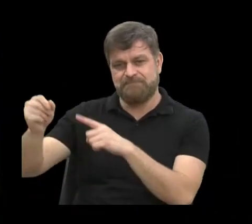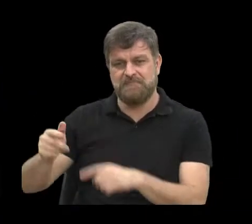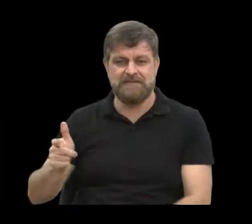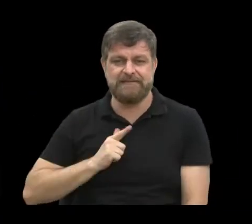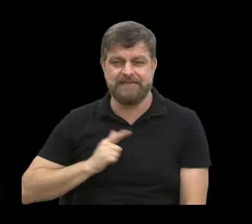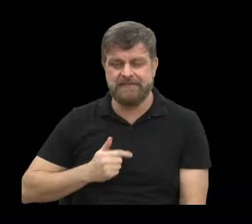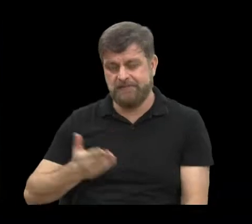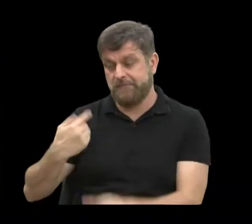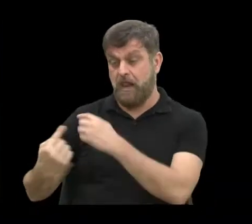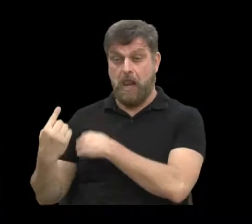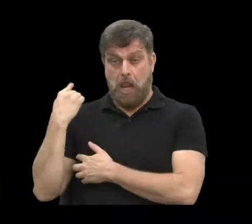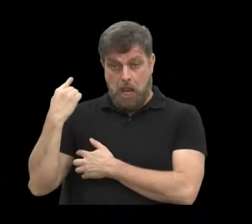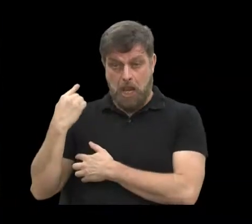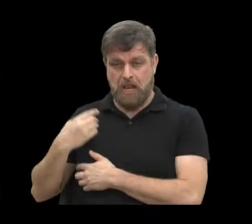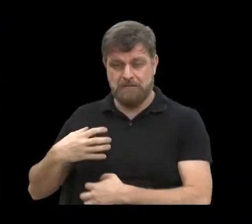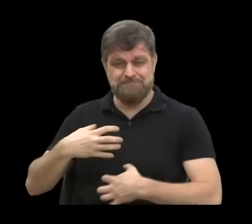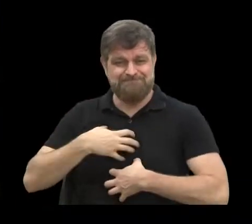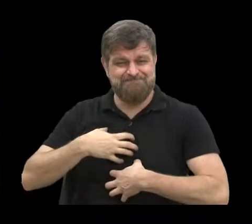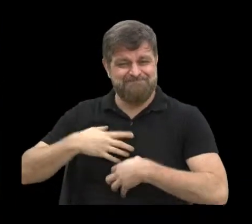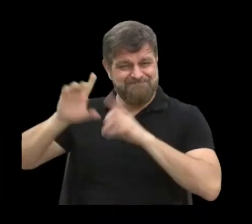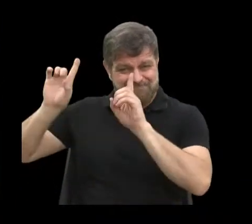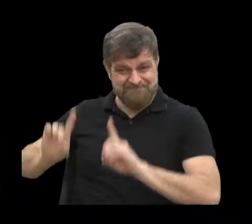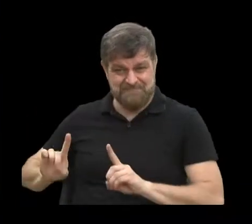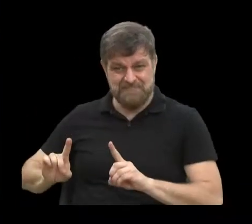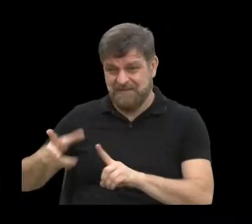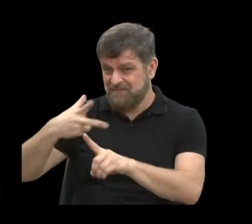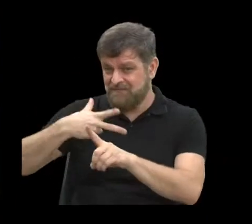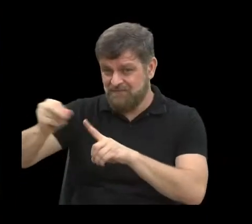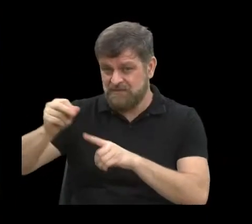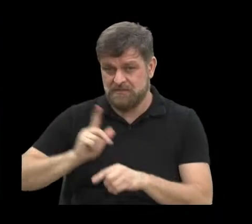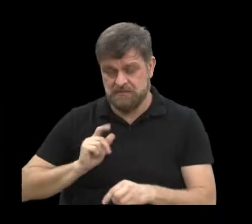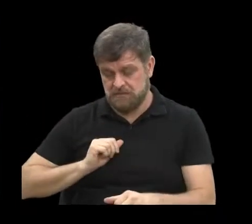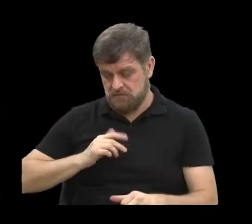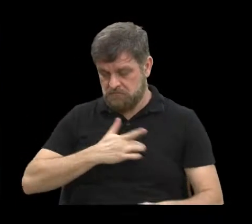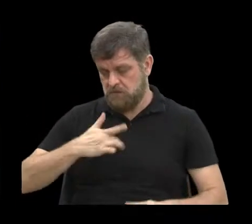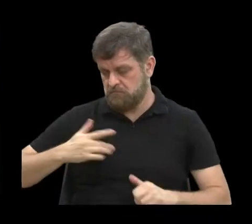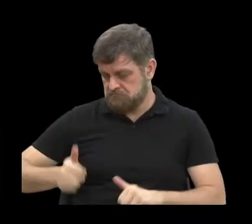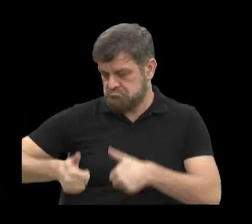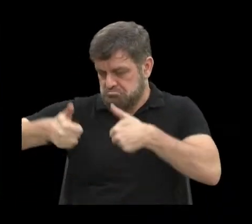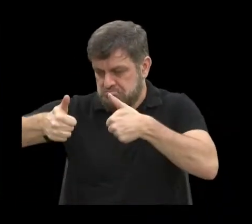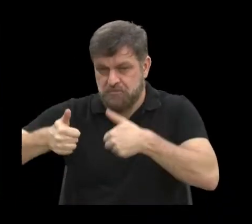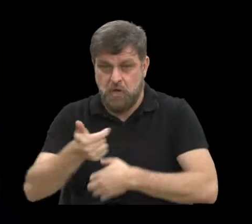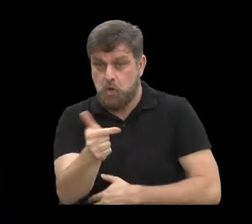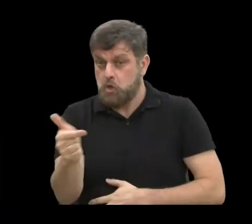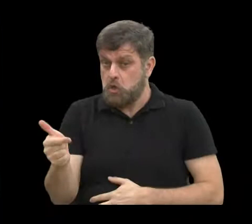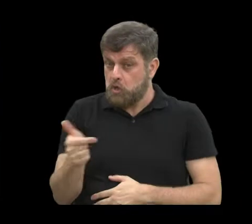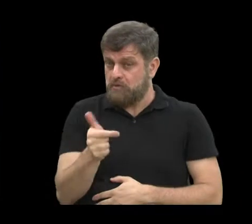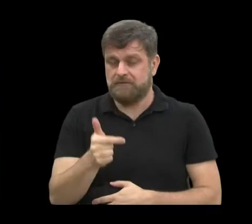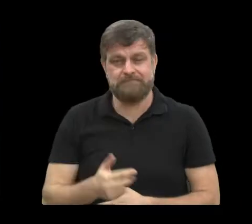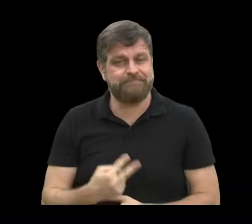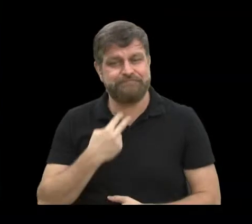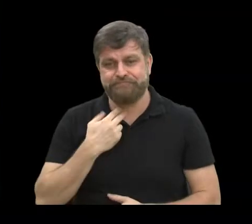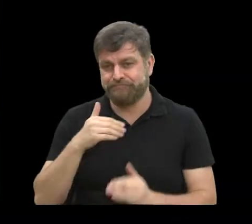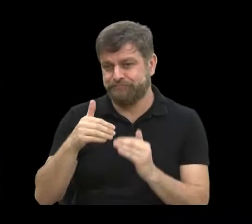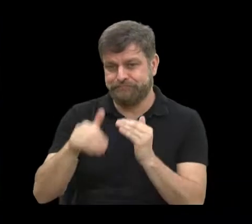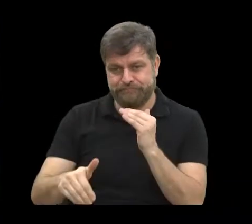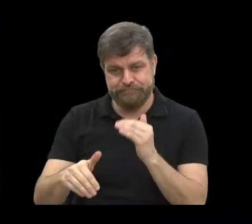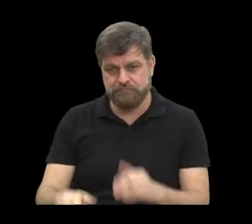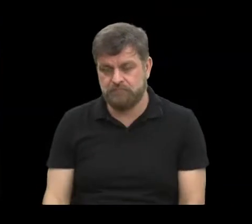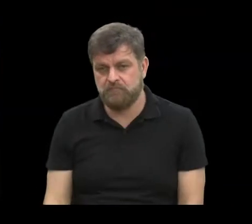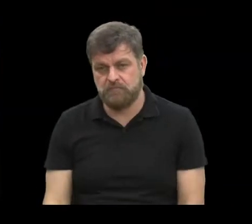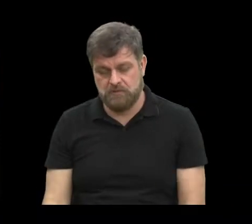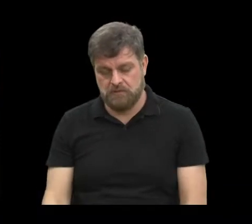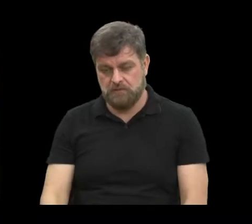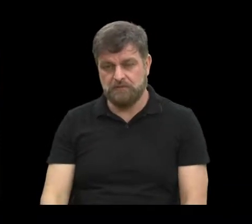a deficiência lá atrás, mas superou essa condição e hoje não tem mais, daí também já não se enquadra